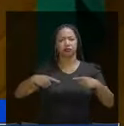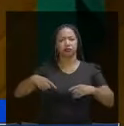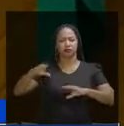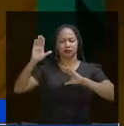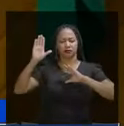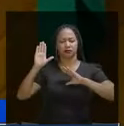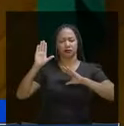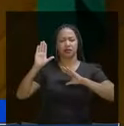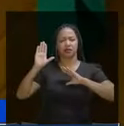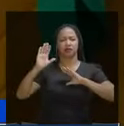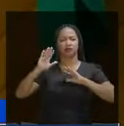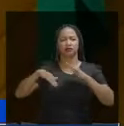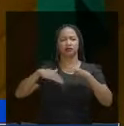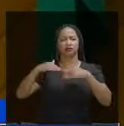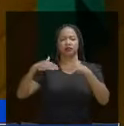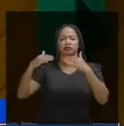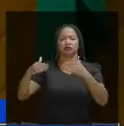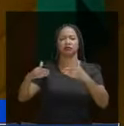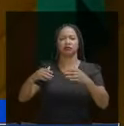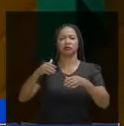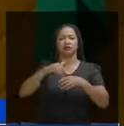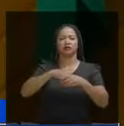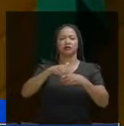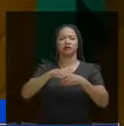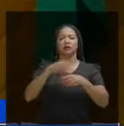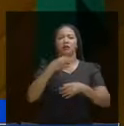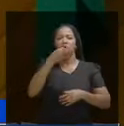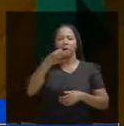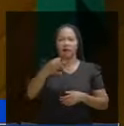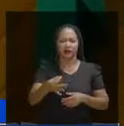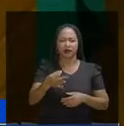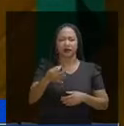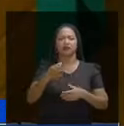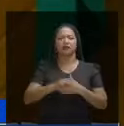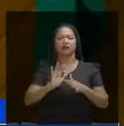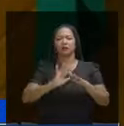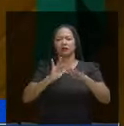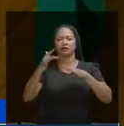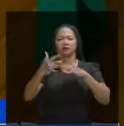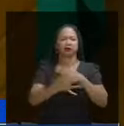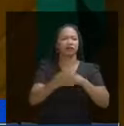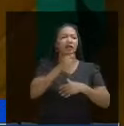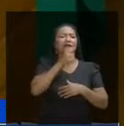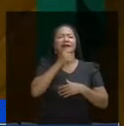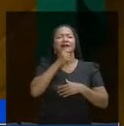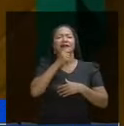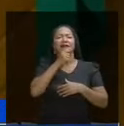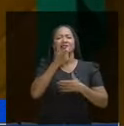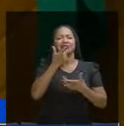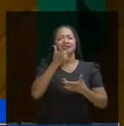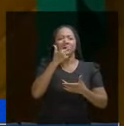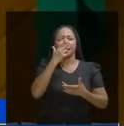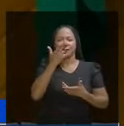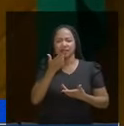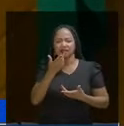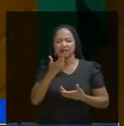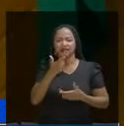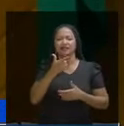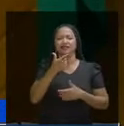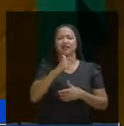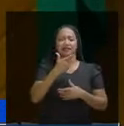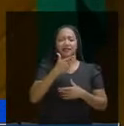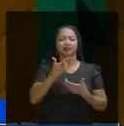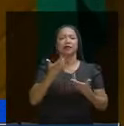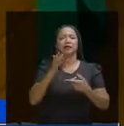do processo eleitoral. Meras manifestações de cidadãos em redes sociais, ainda que em tom irônico e jocoso,